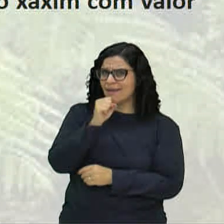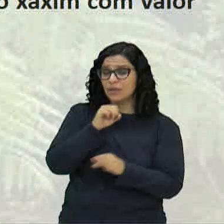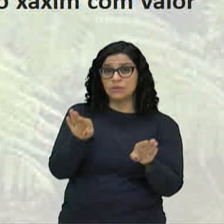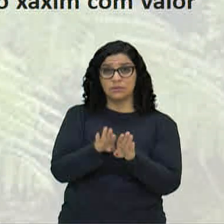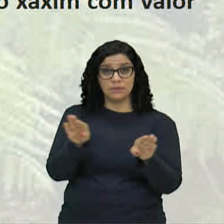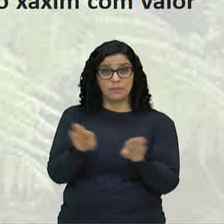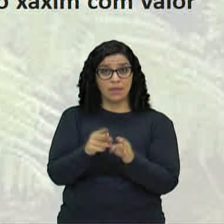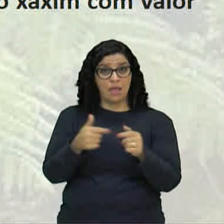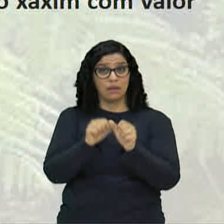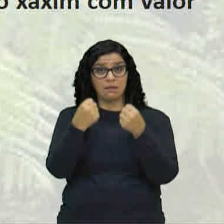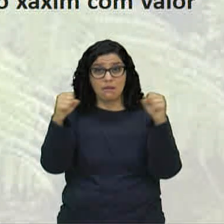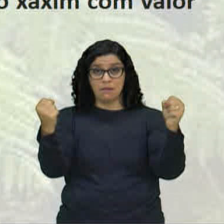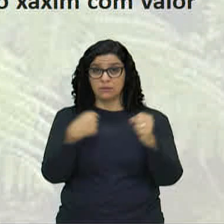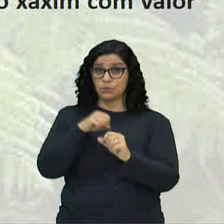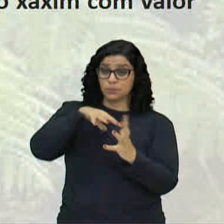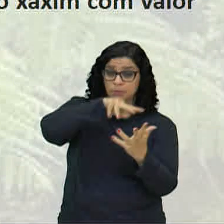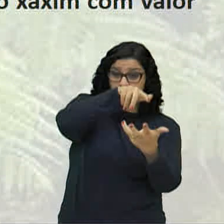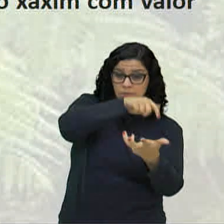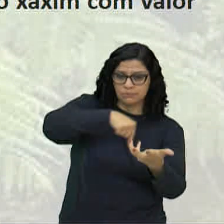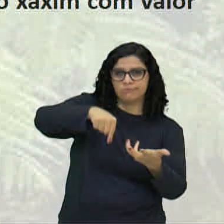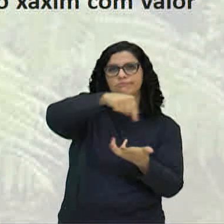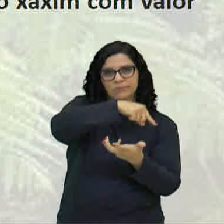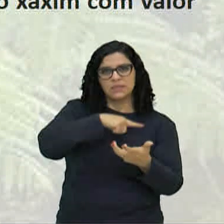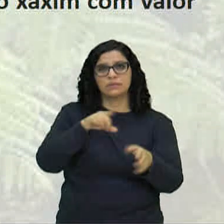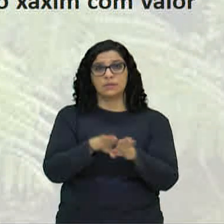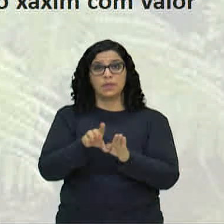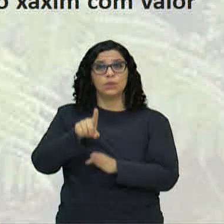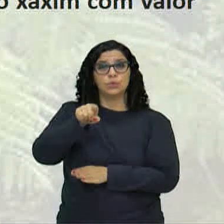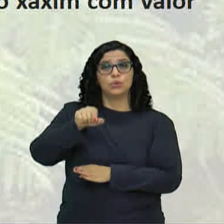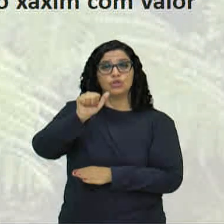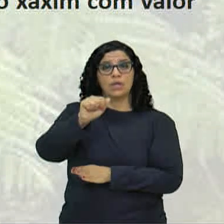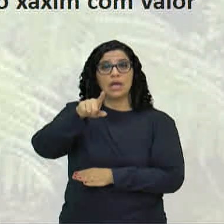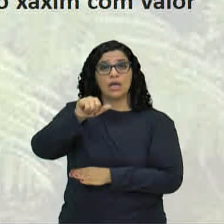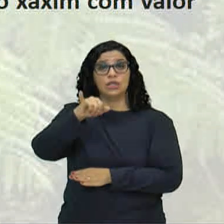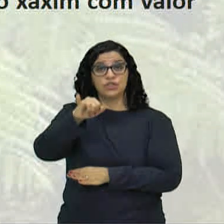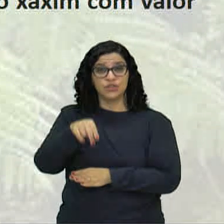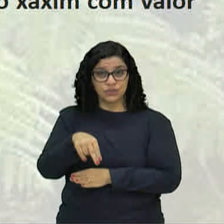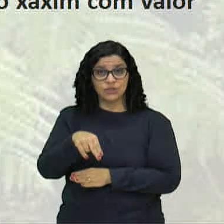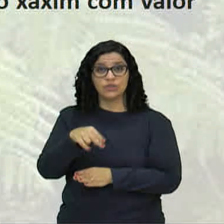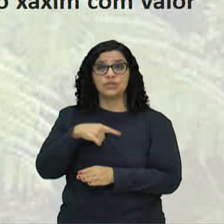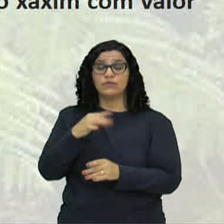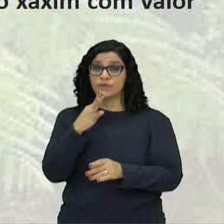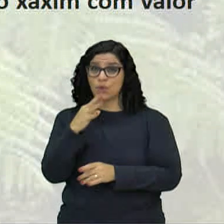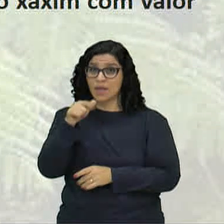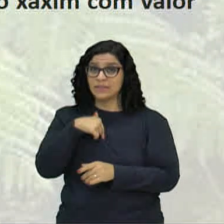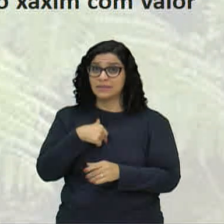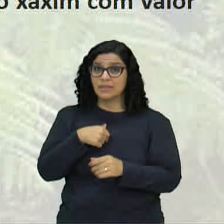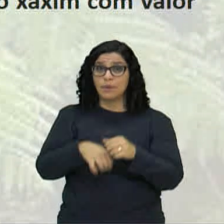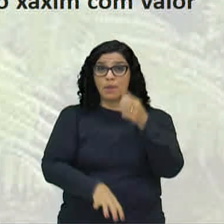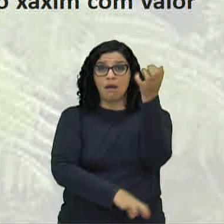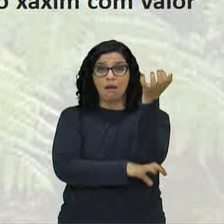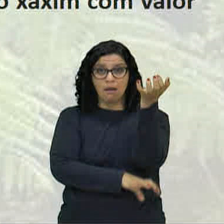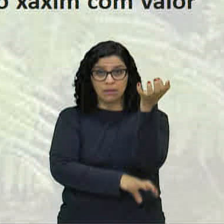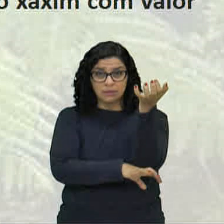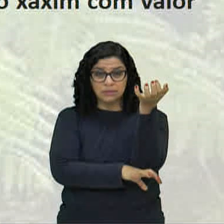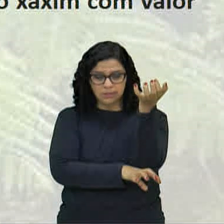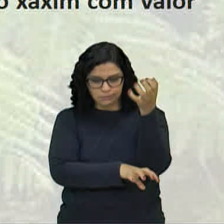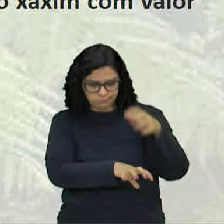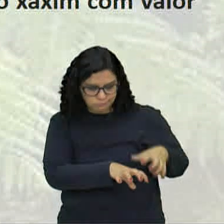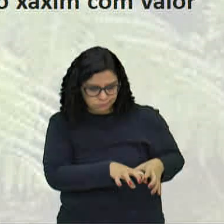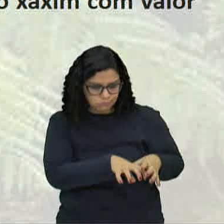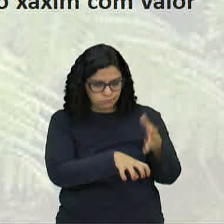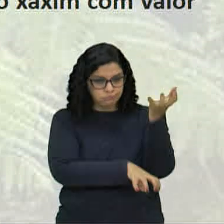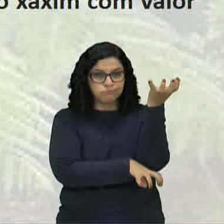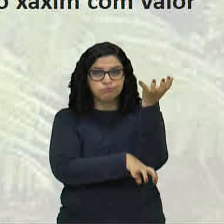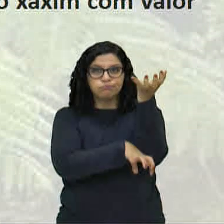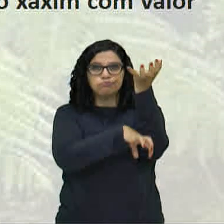grandes samambaias no Brasil e no mundo. O xaxim que conhecemos vem do tronco, na verdade uma raiz, que se ergue suportando